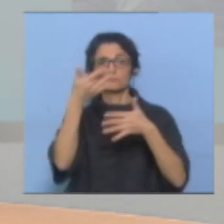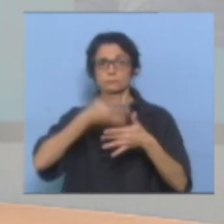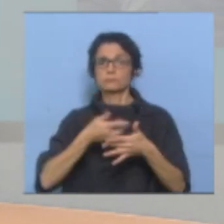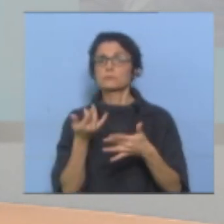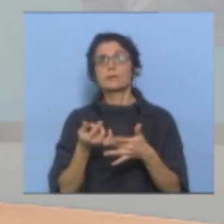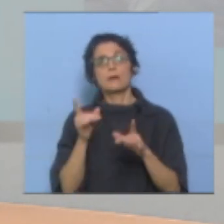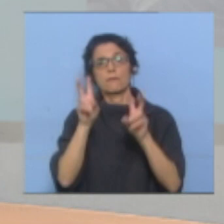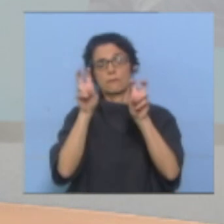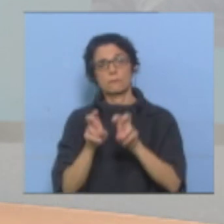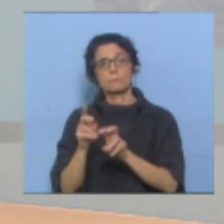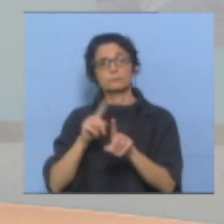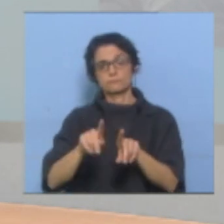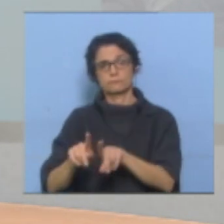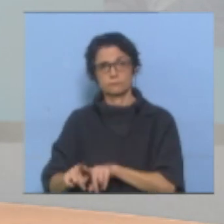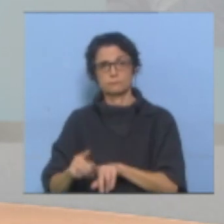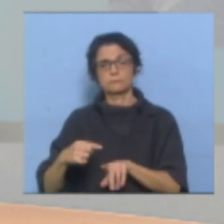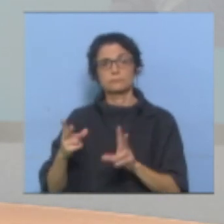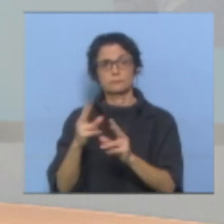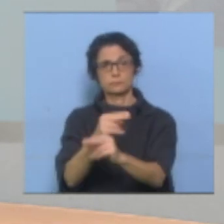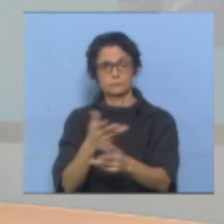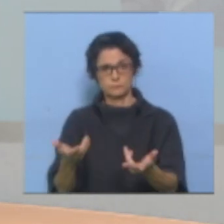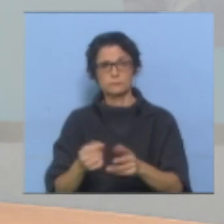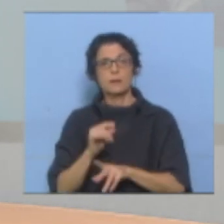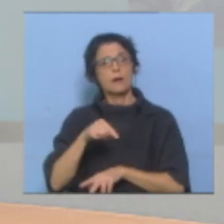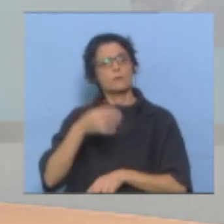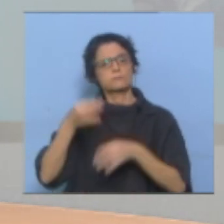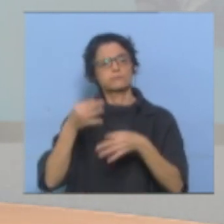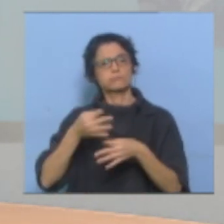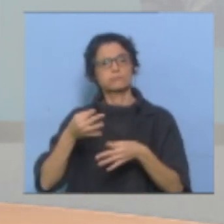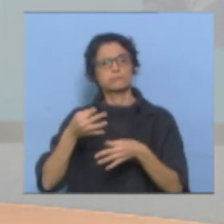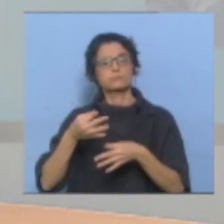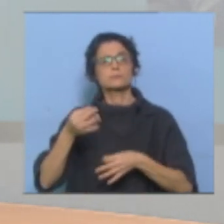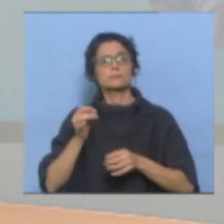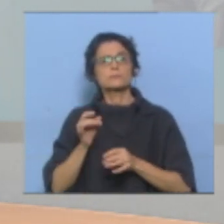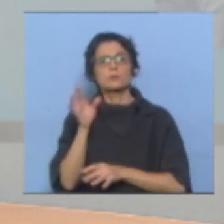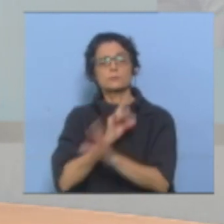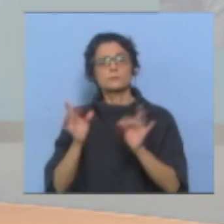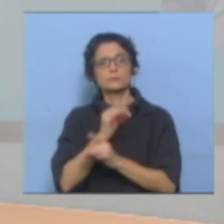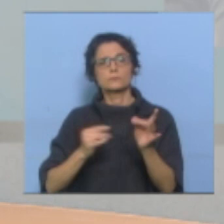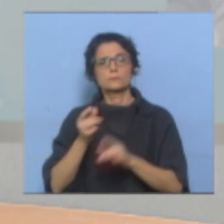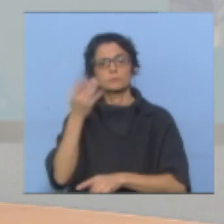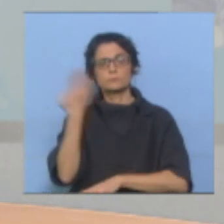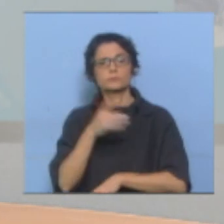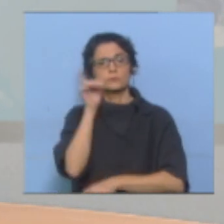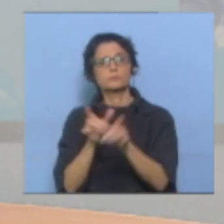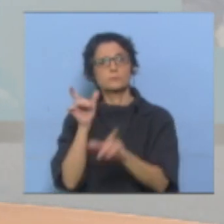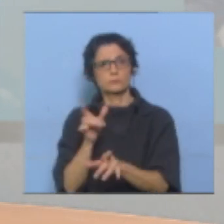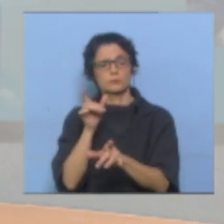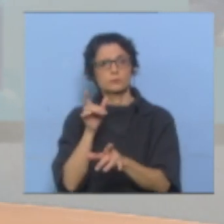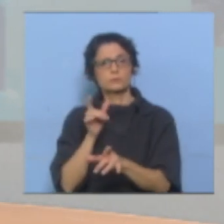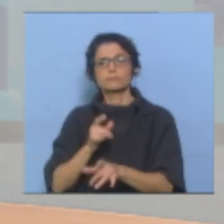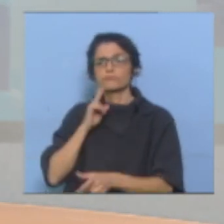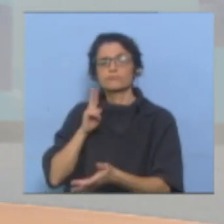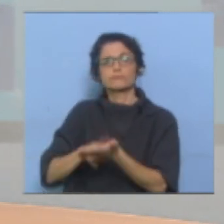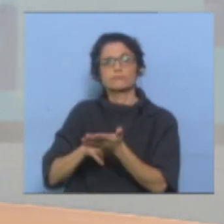em atualização permanente. Agora, o facto do Tribunal Europeu dos Direitos do Homem ter dado razão à queixa